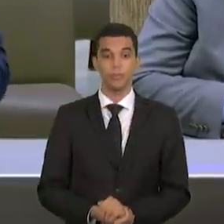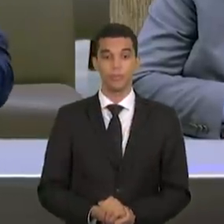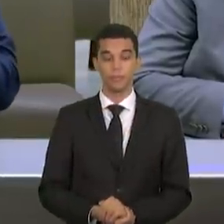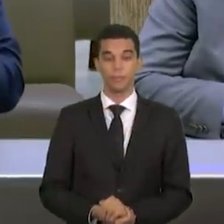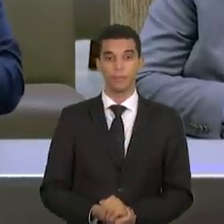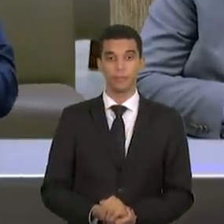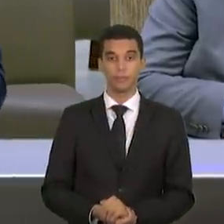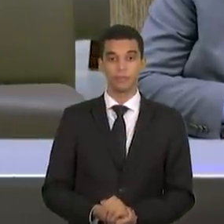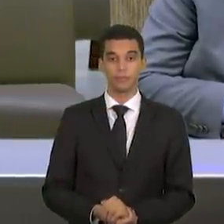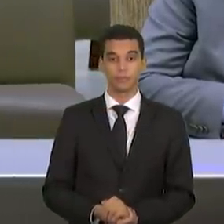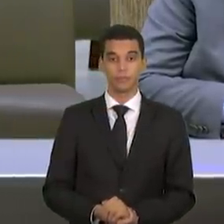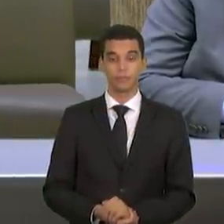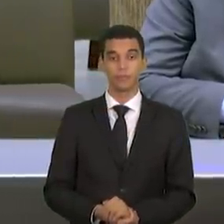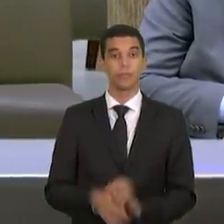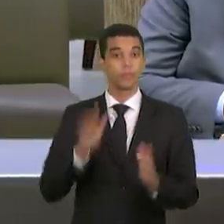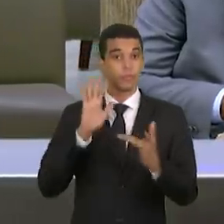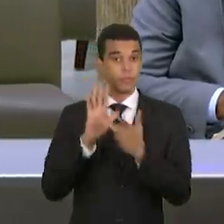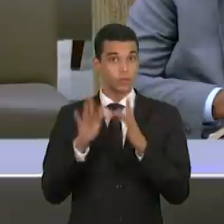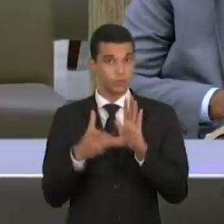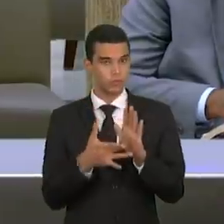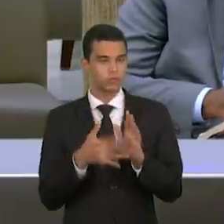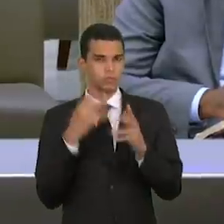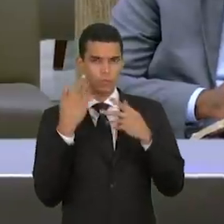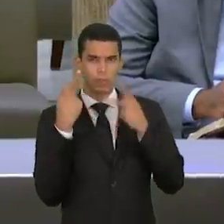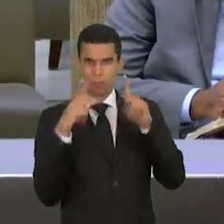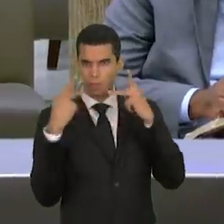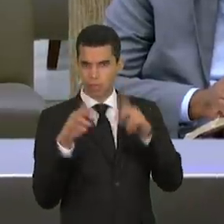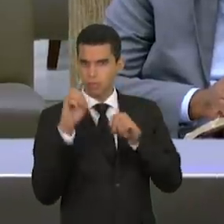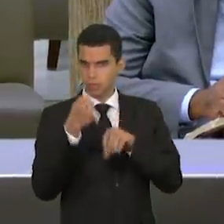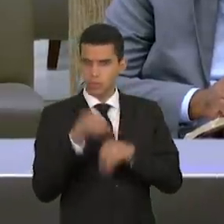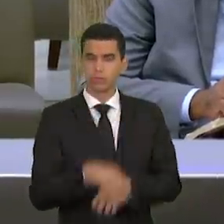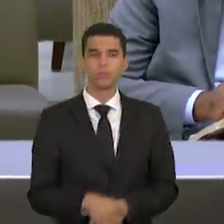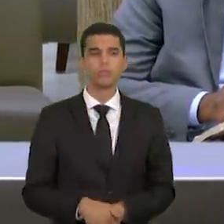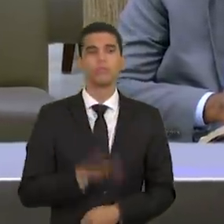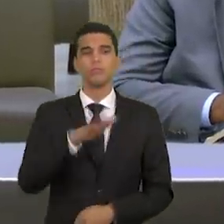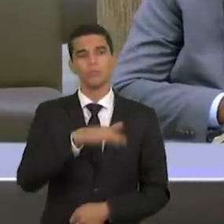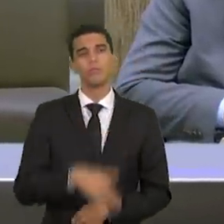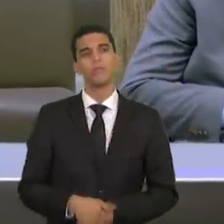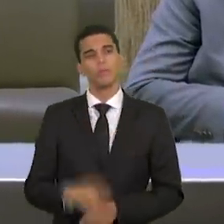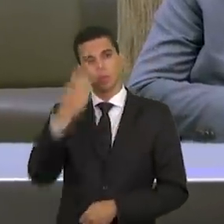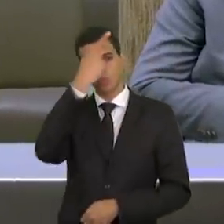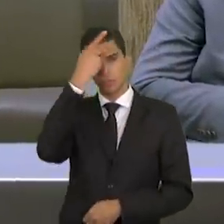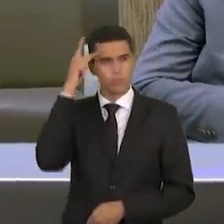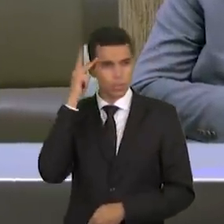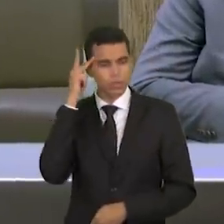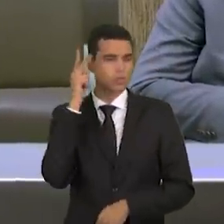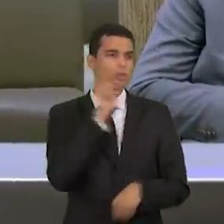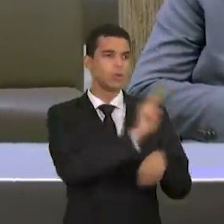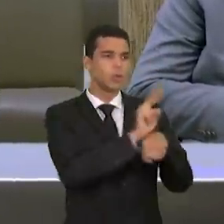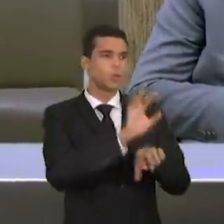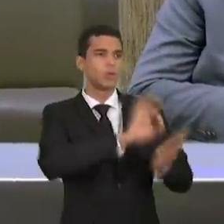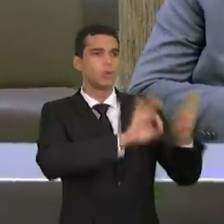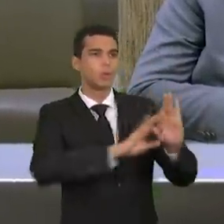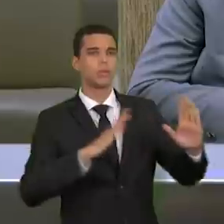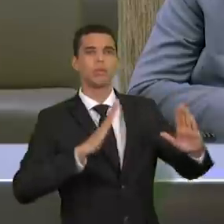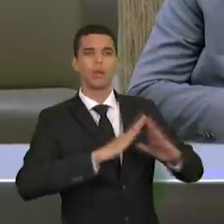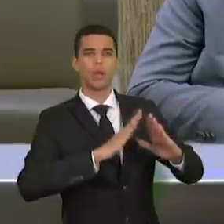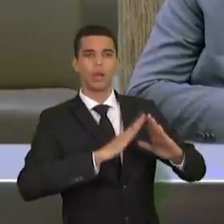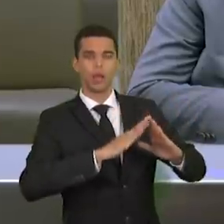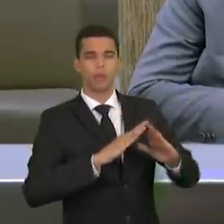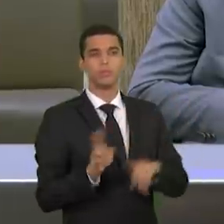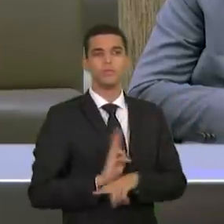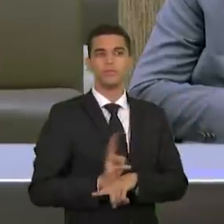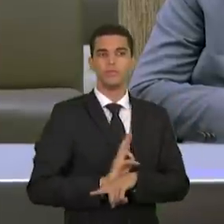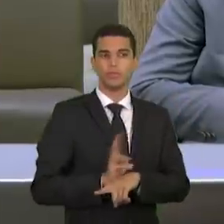Senhor: qual é, pois, o mordomo, o servo fiel e prudente, a quem o